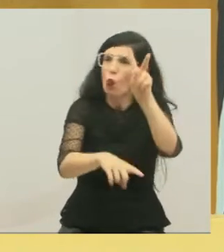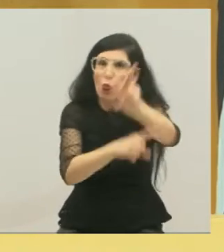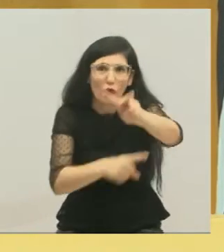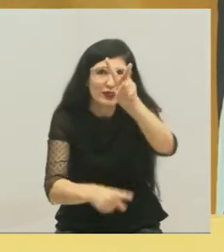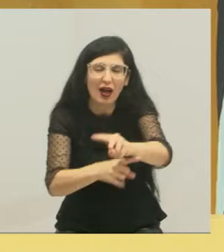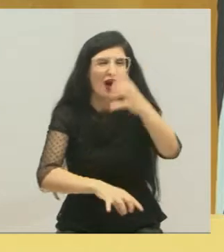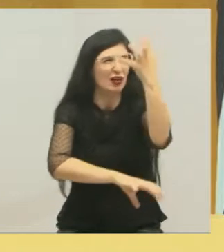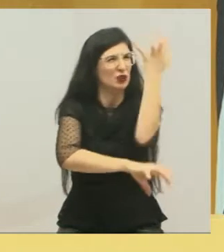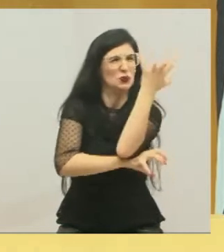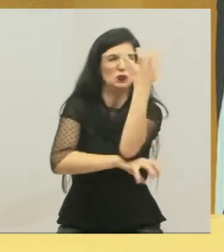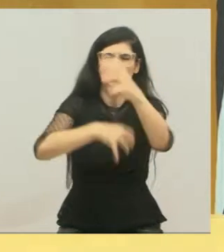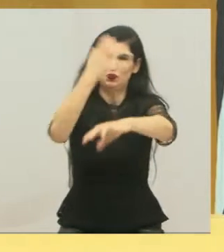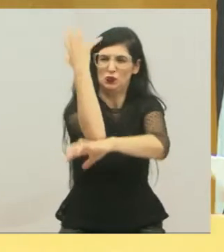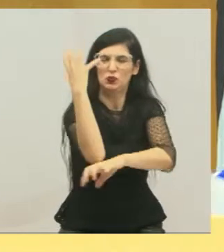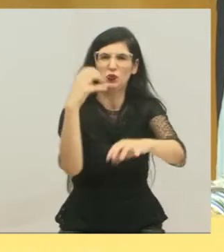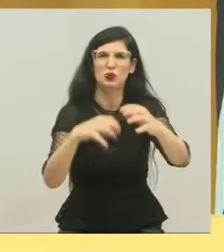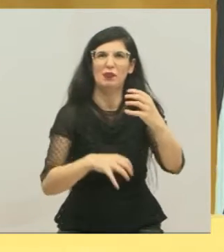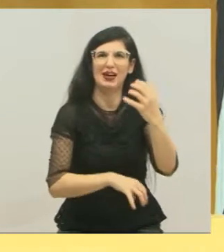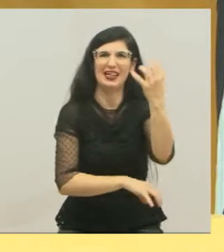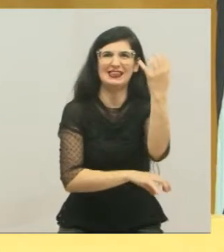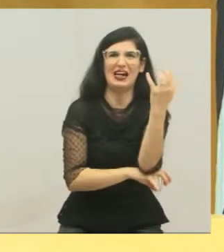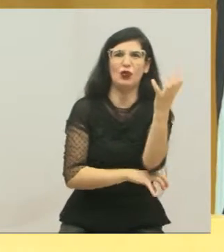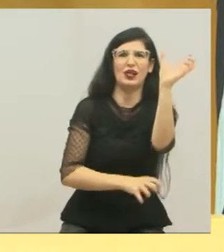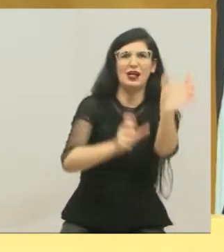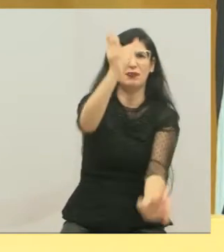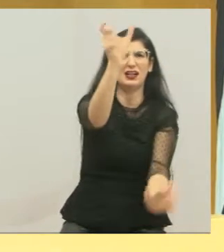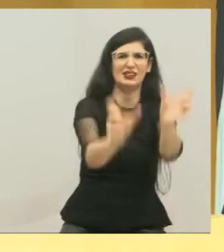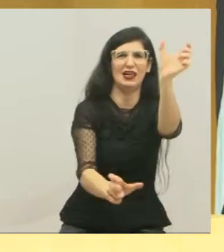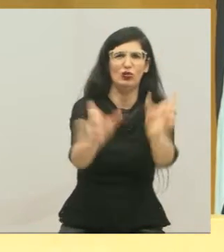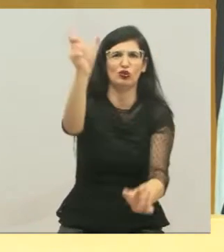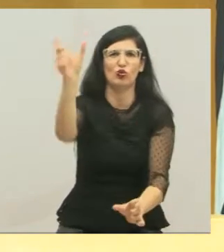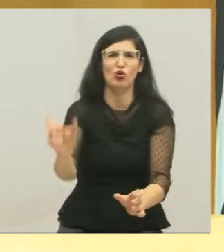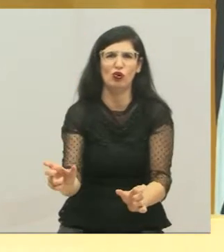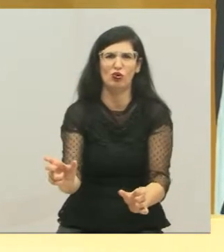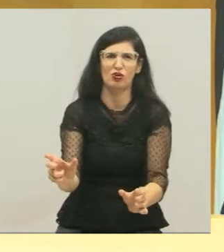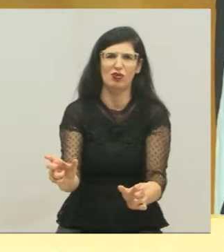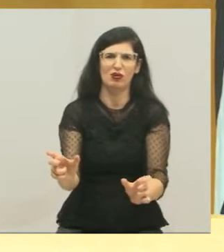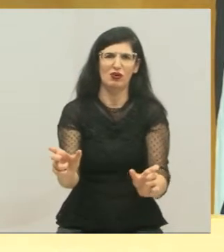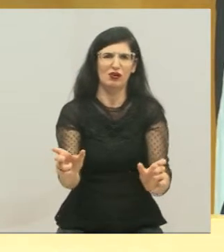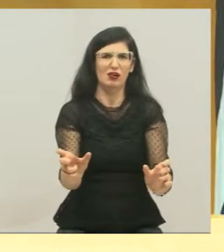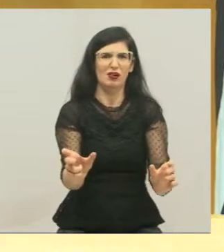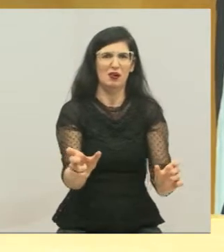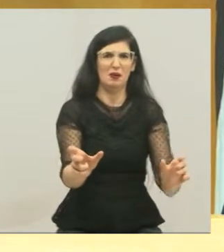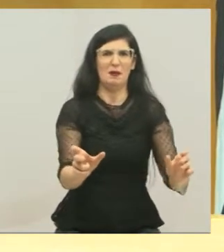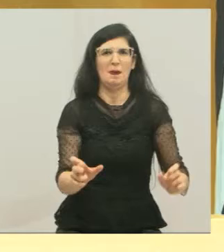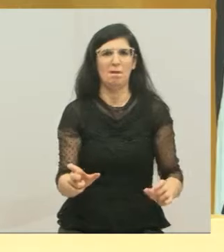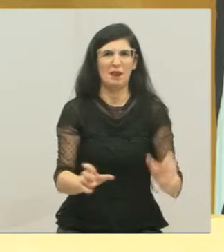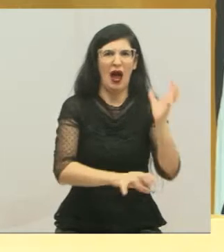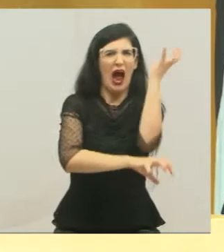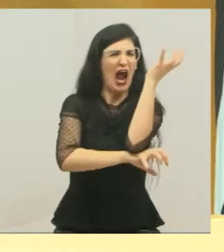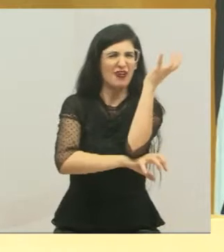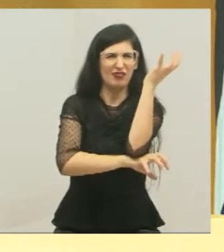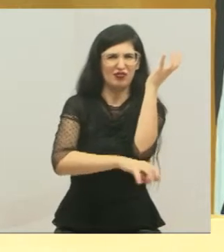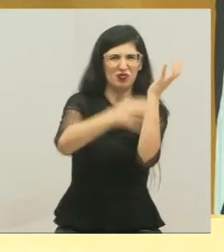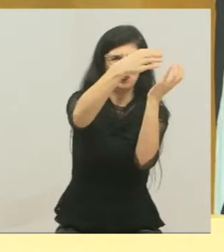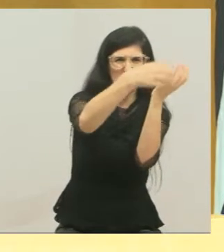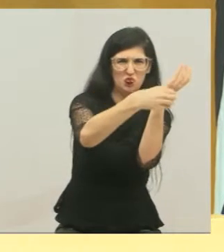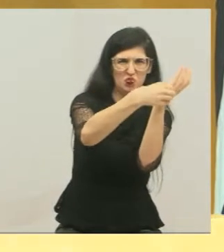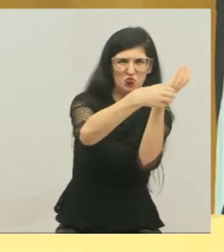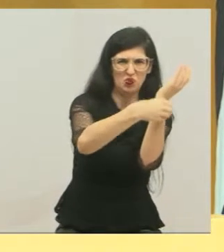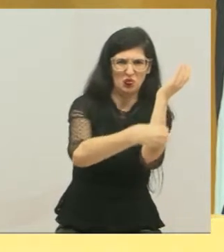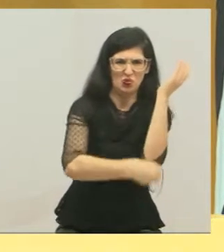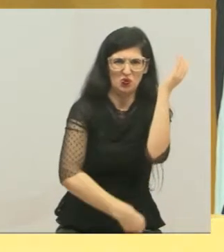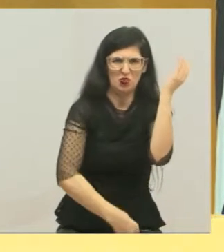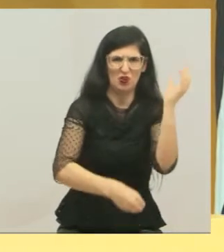consciência porque se depender né do Ministro Ricardo Salles ele vai acabar com o meio ambiente né Doutora